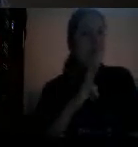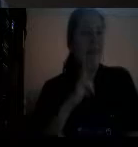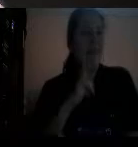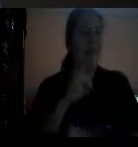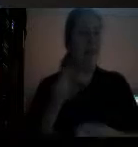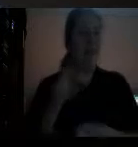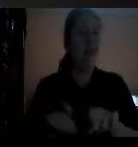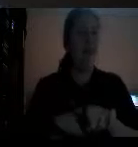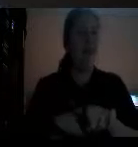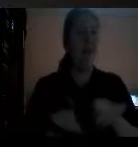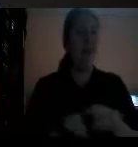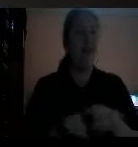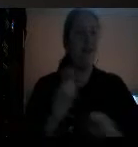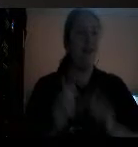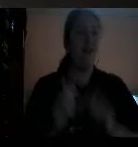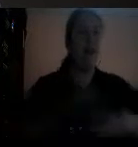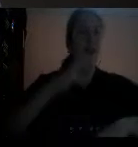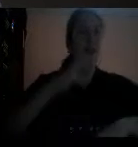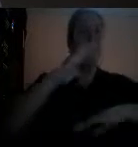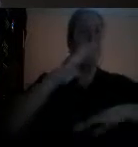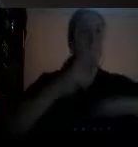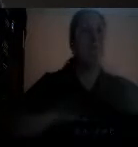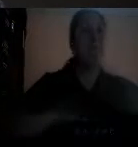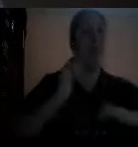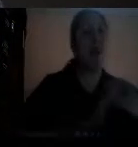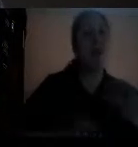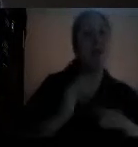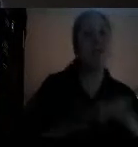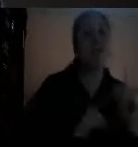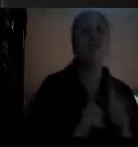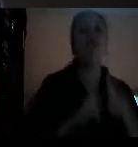da geografia política, sendo assim chamado de